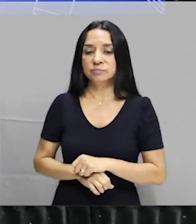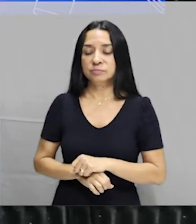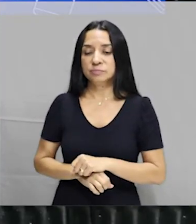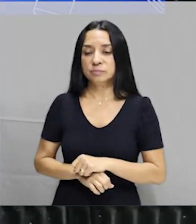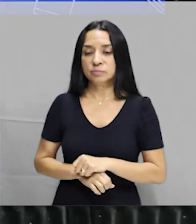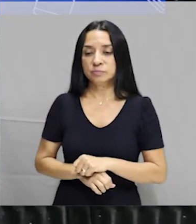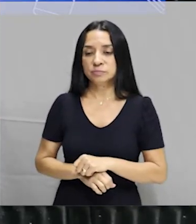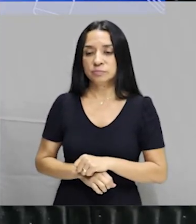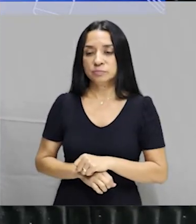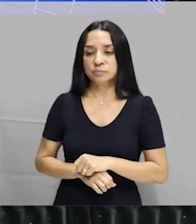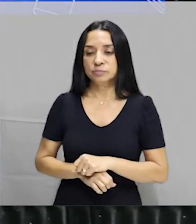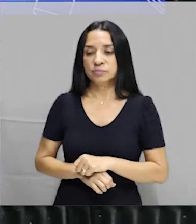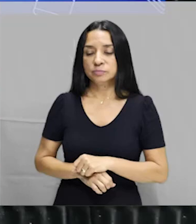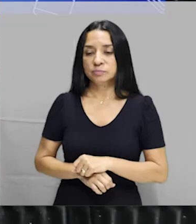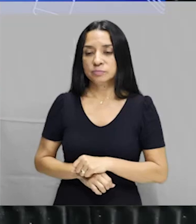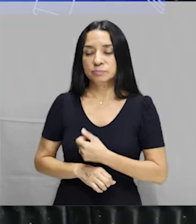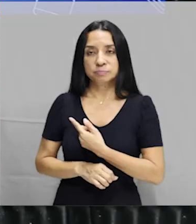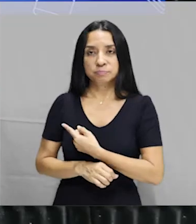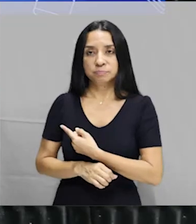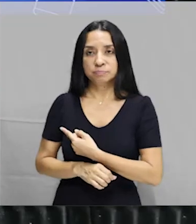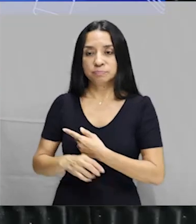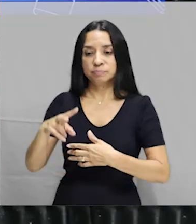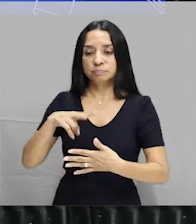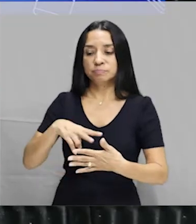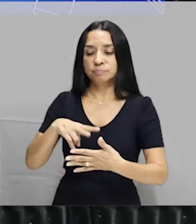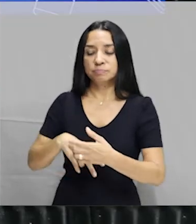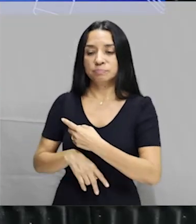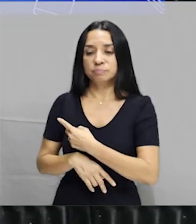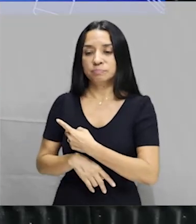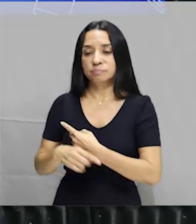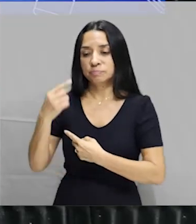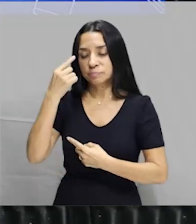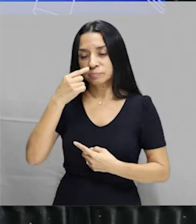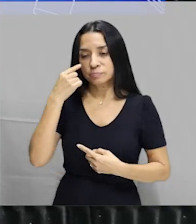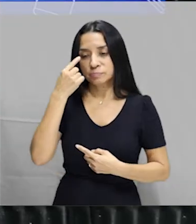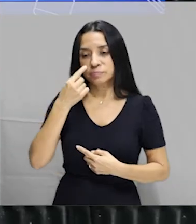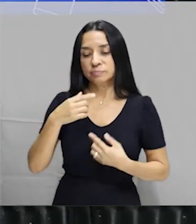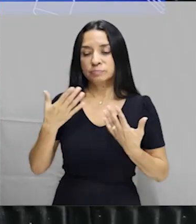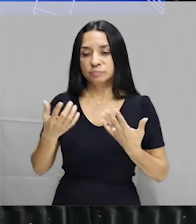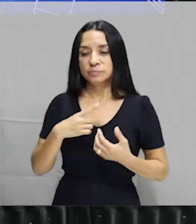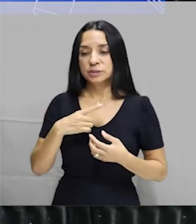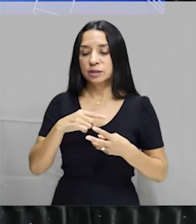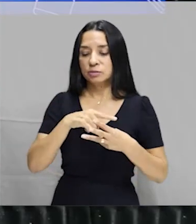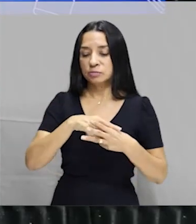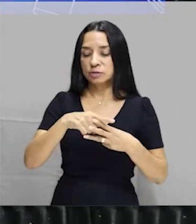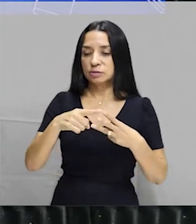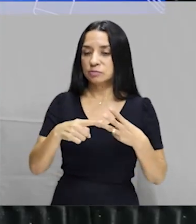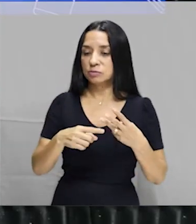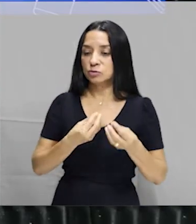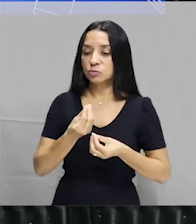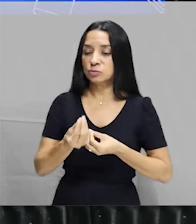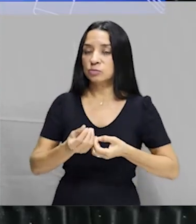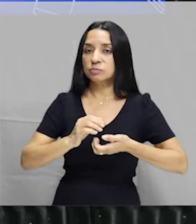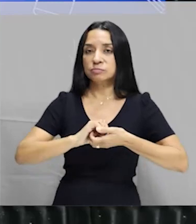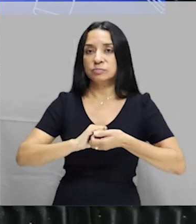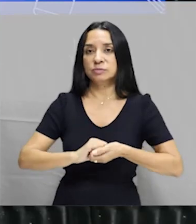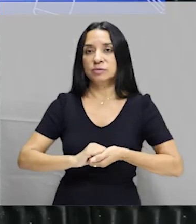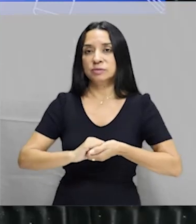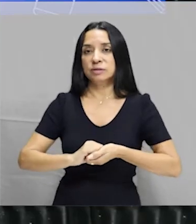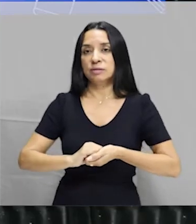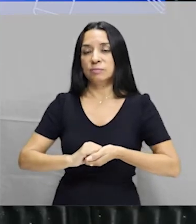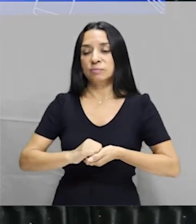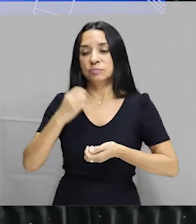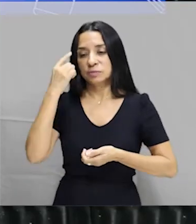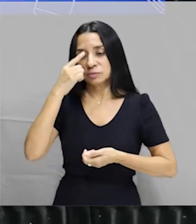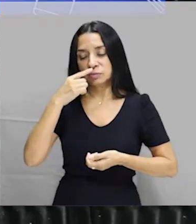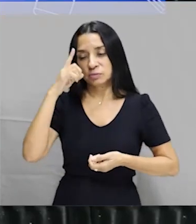está usted? Buenos dias, como le va? Tá? Então, eu tenho 3 formas de cumprimento no meu